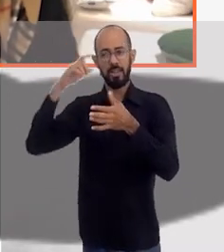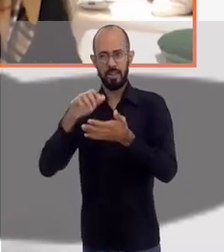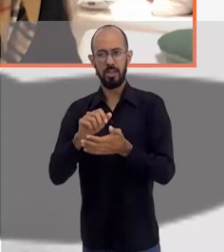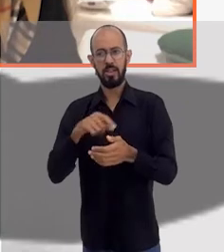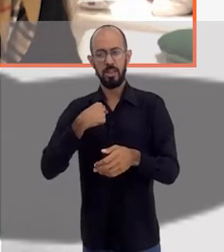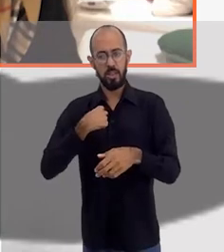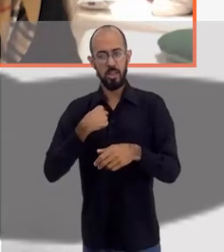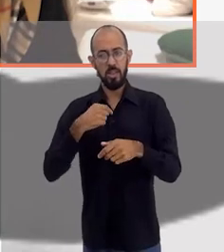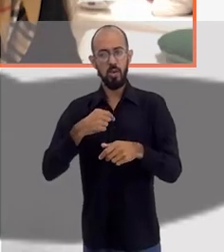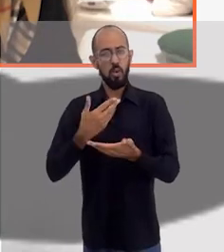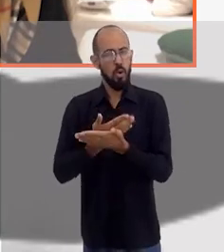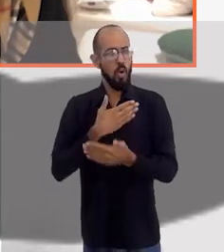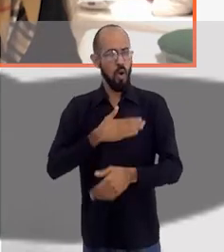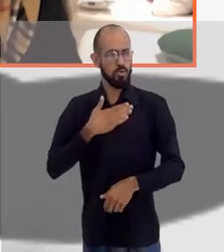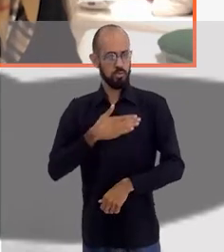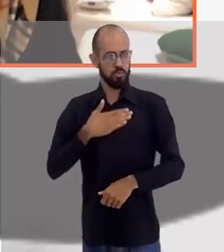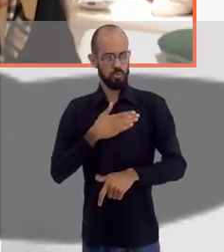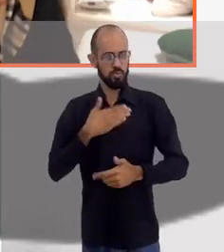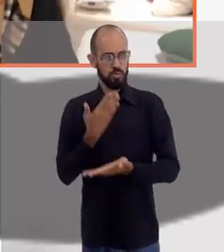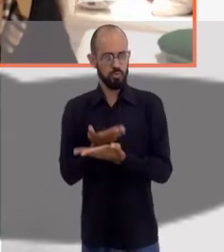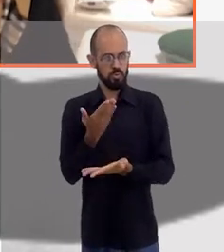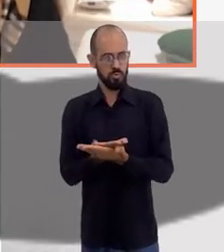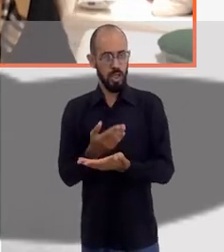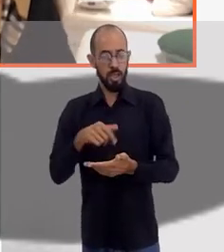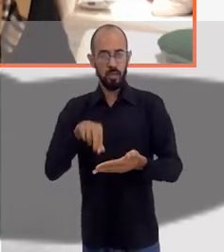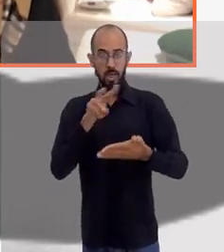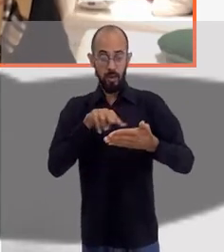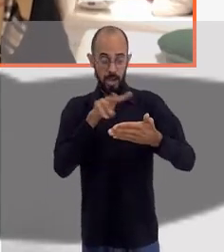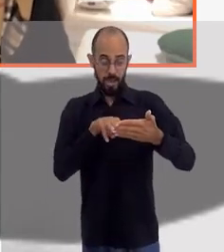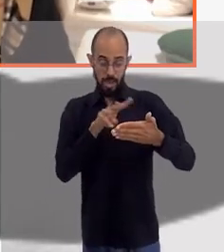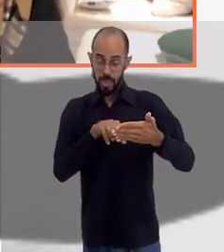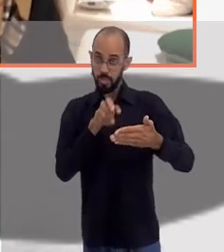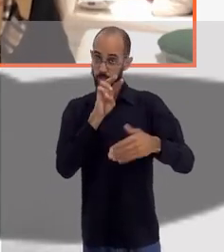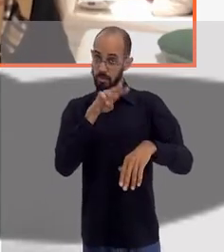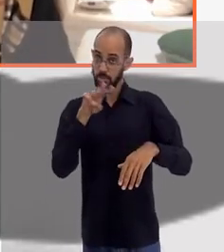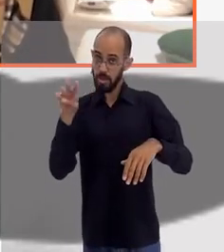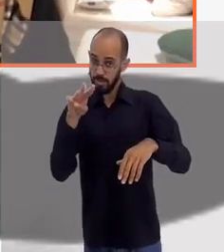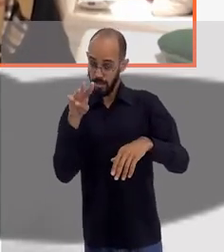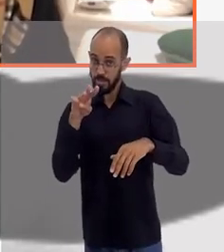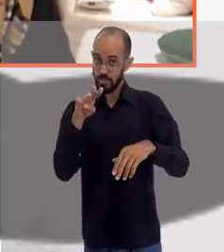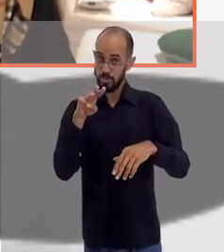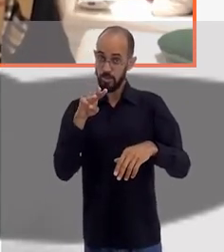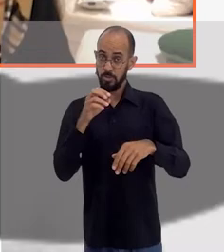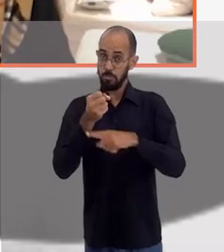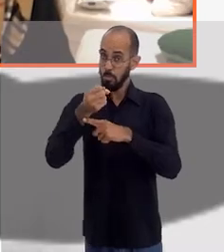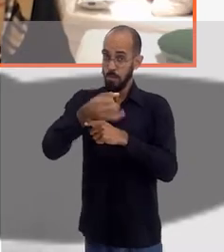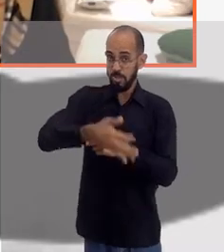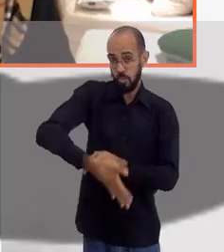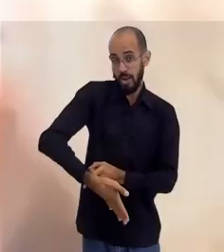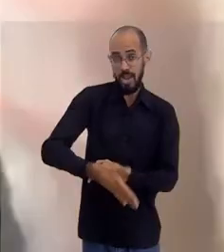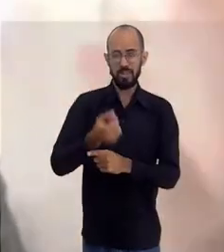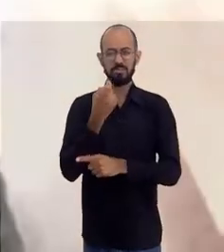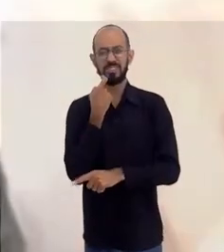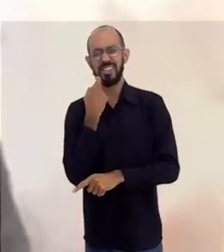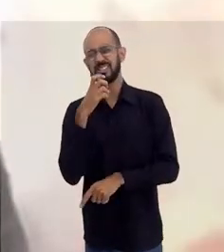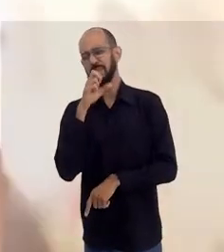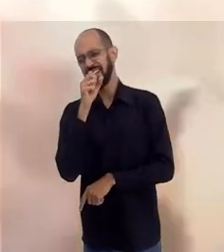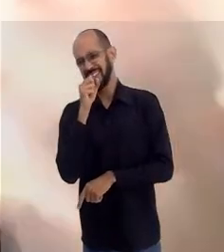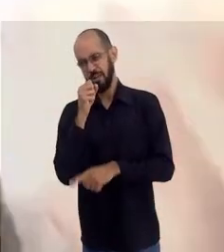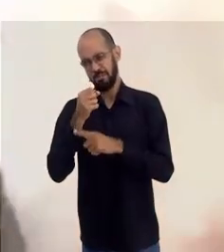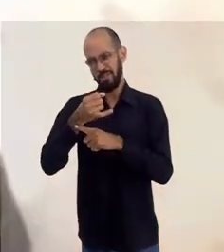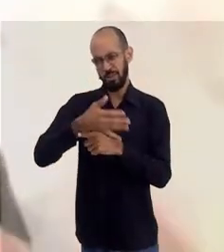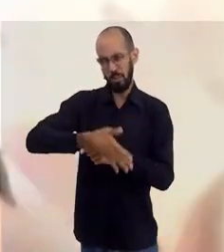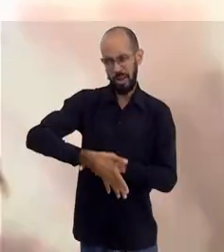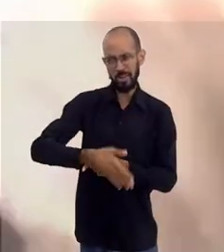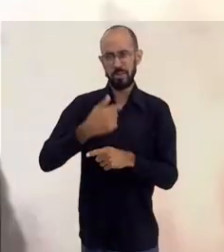estudar sou da madrugada então essa revista trabalhando duas horas da manhã de sexta para sábado eu lembro até hoje e trabalha numa